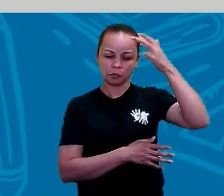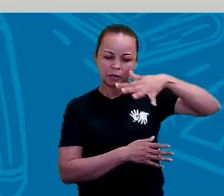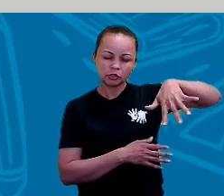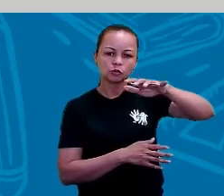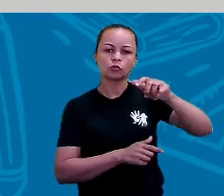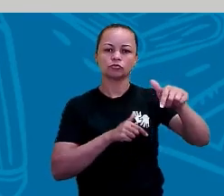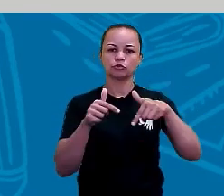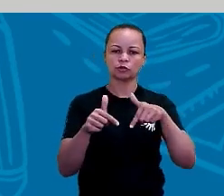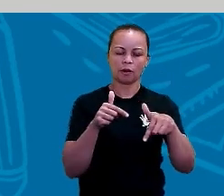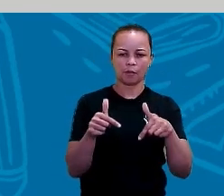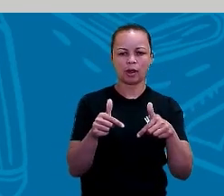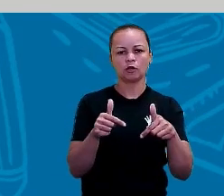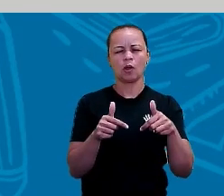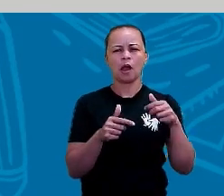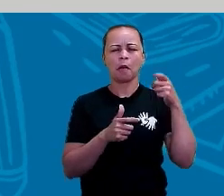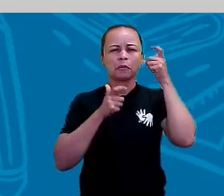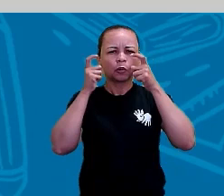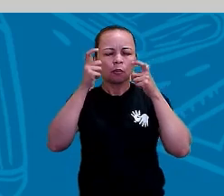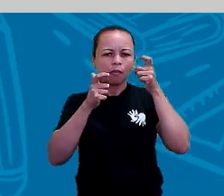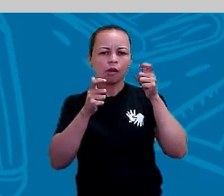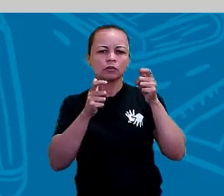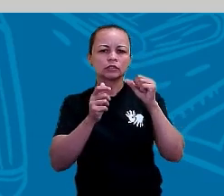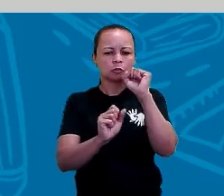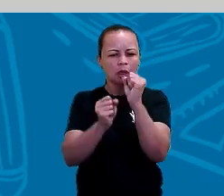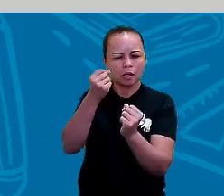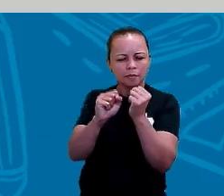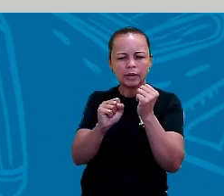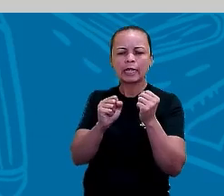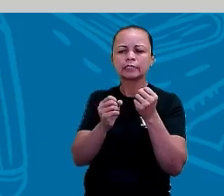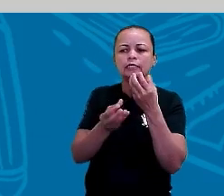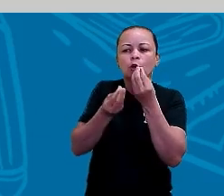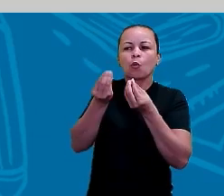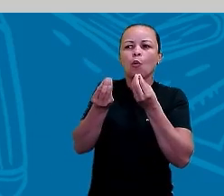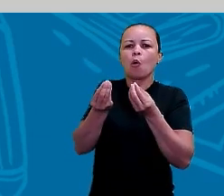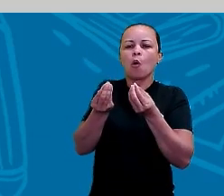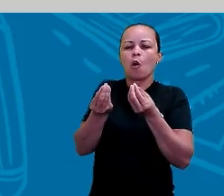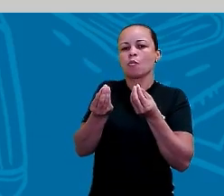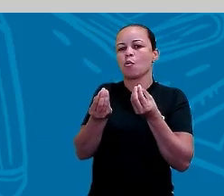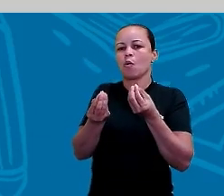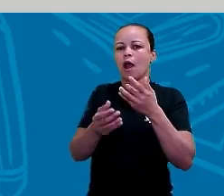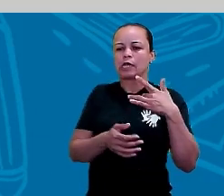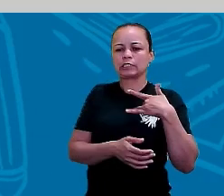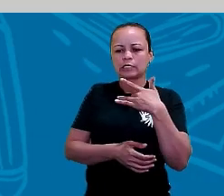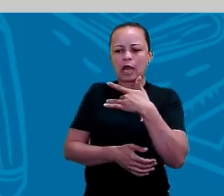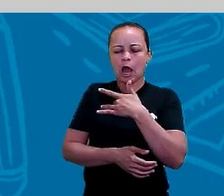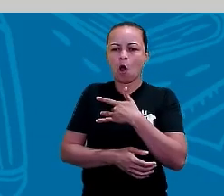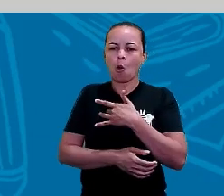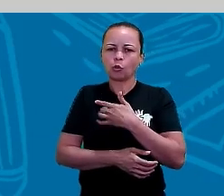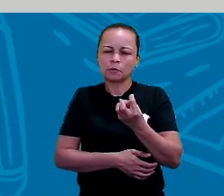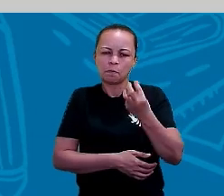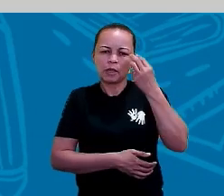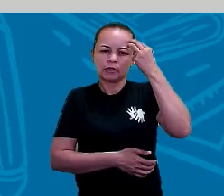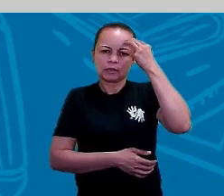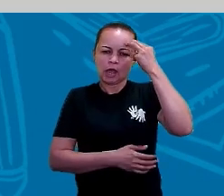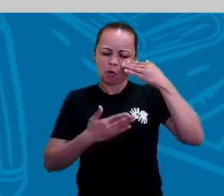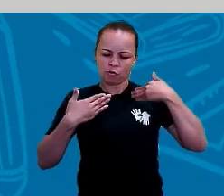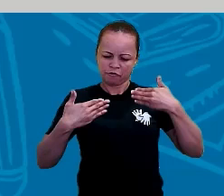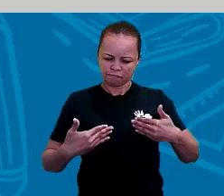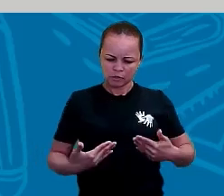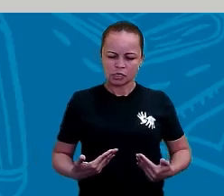a preocupação da empresa com o bem-estar do funcionário, bem com a sua saúde mental e física. Também